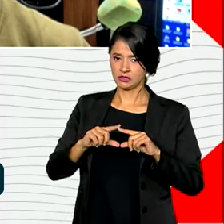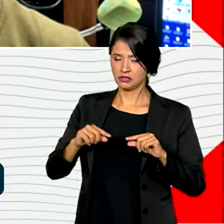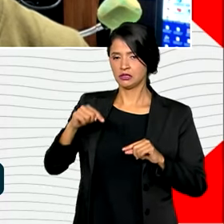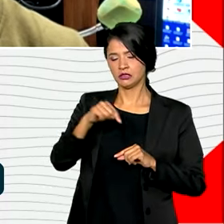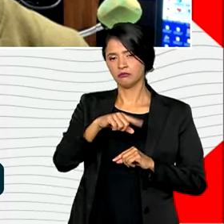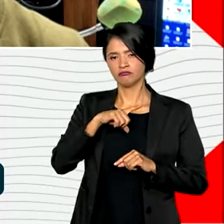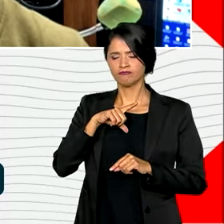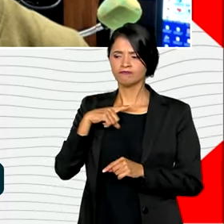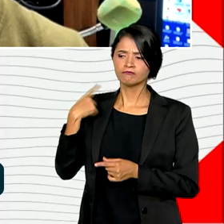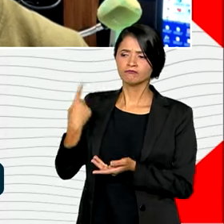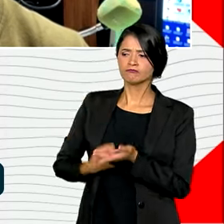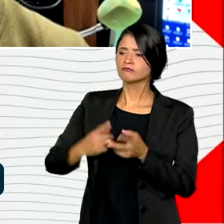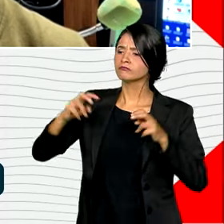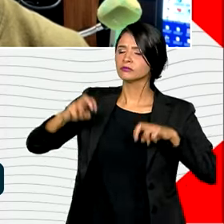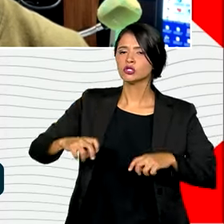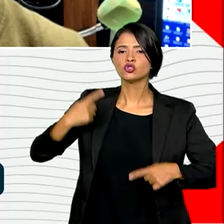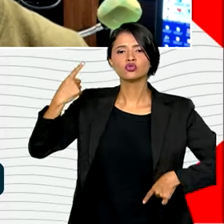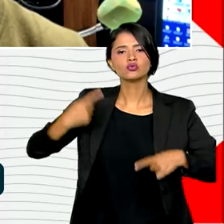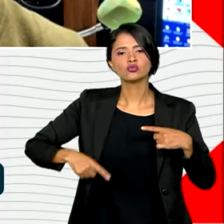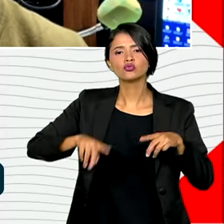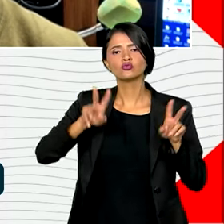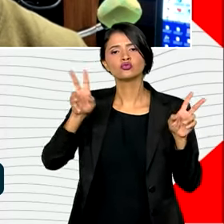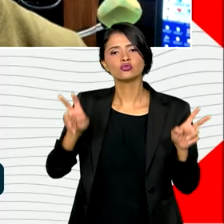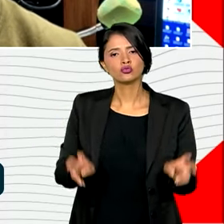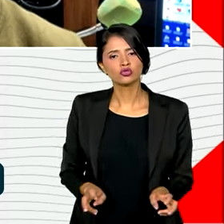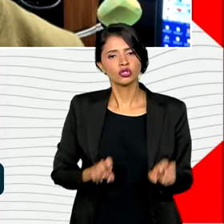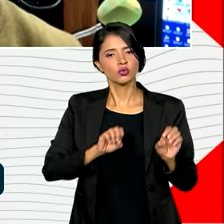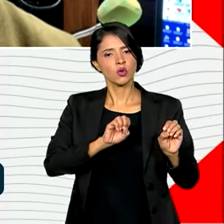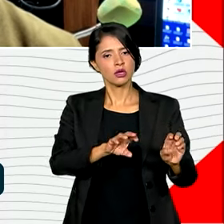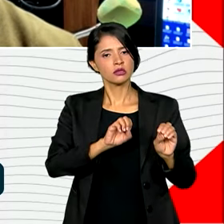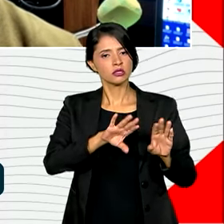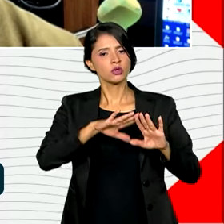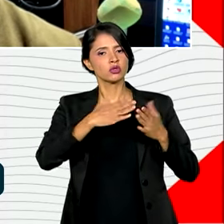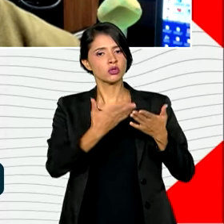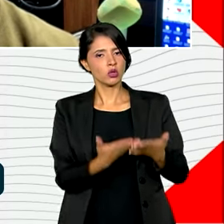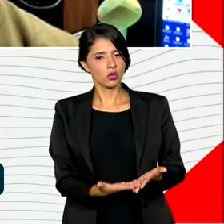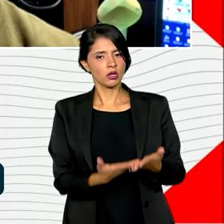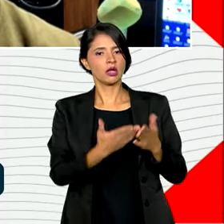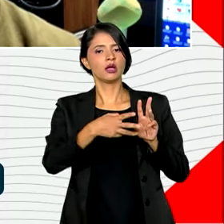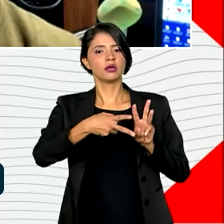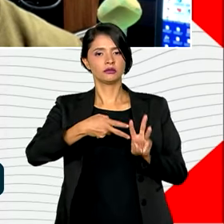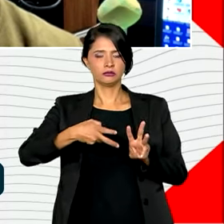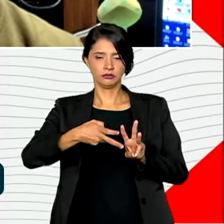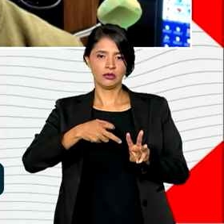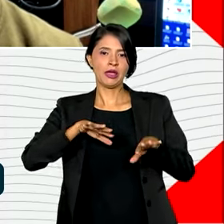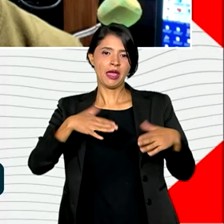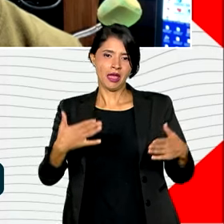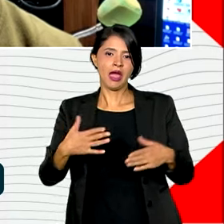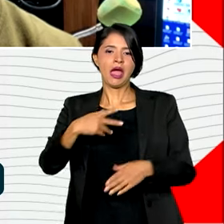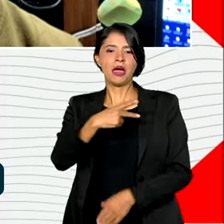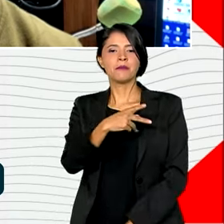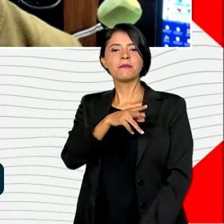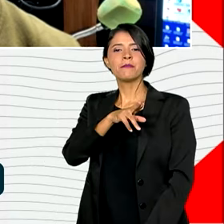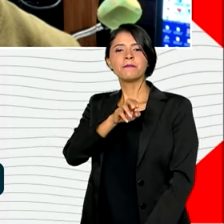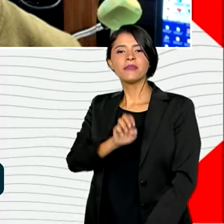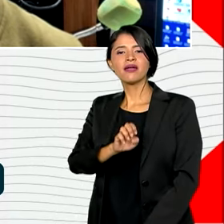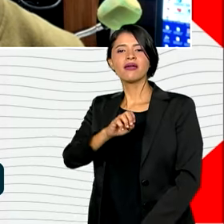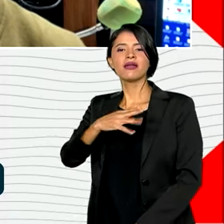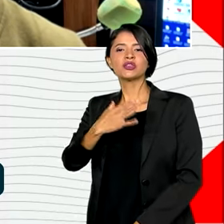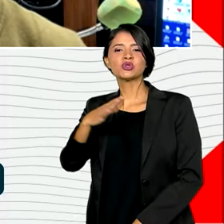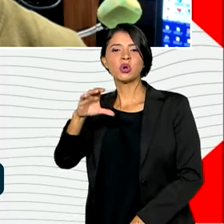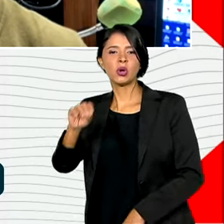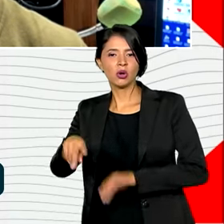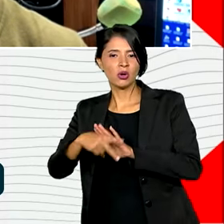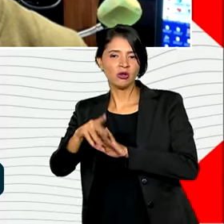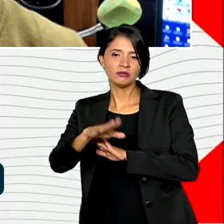para discutir a educação escolar indígena, né? É fato que a pré-escola é responsabilidade hoje